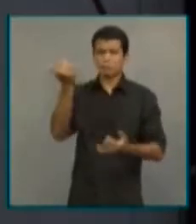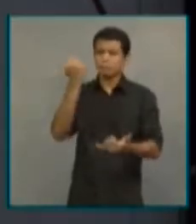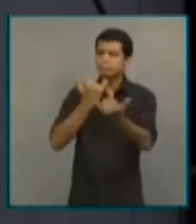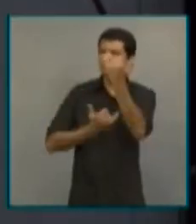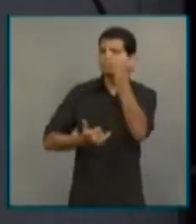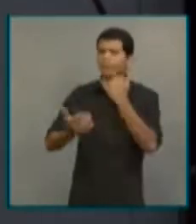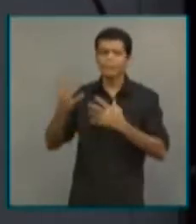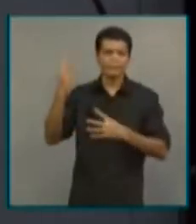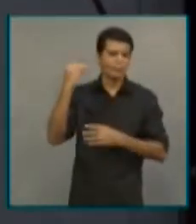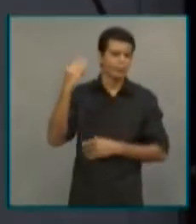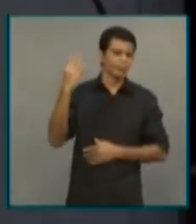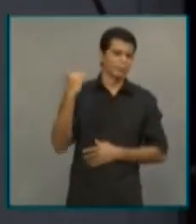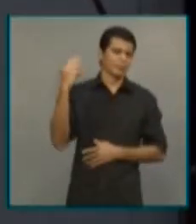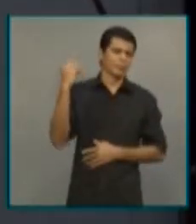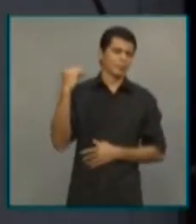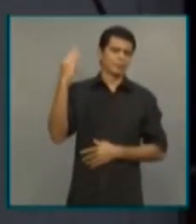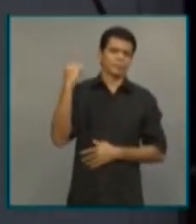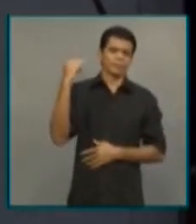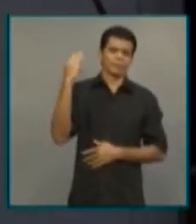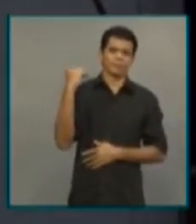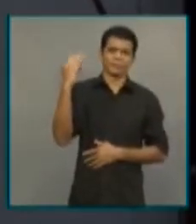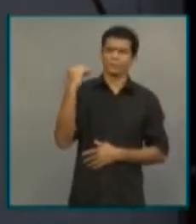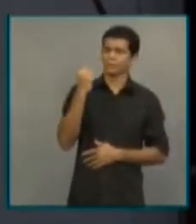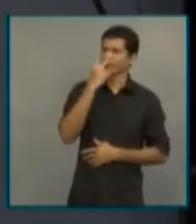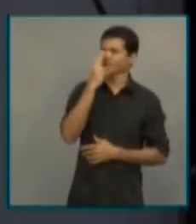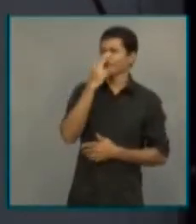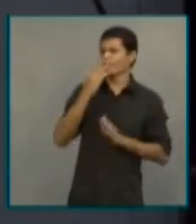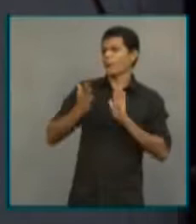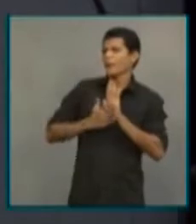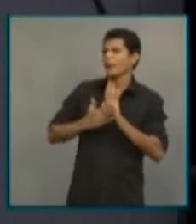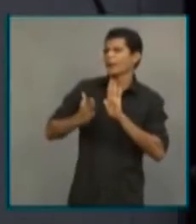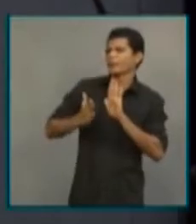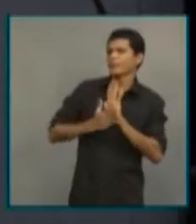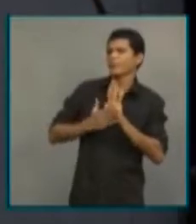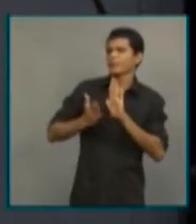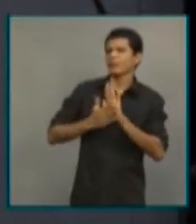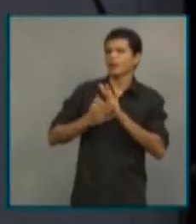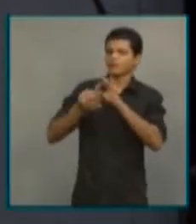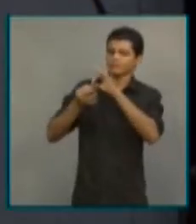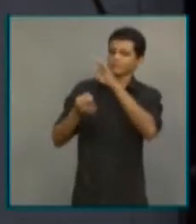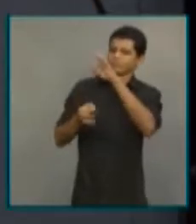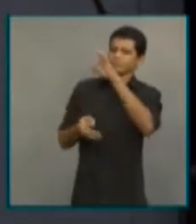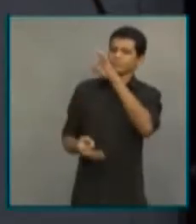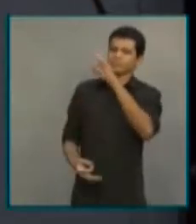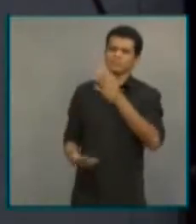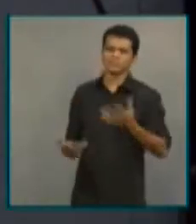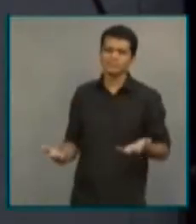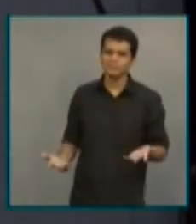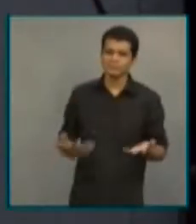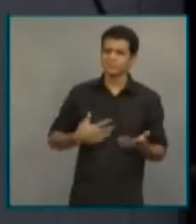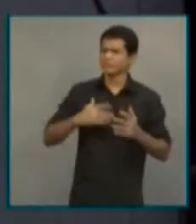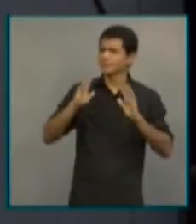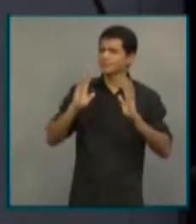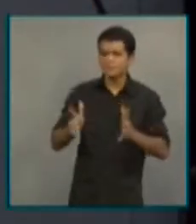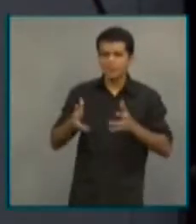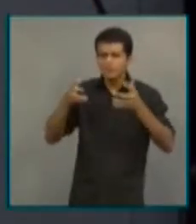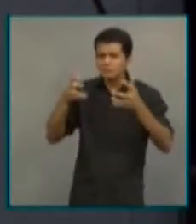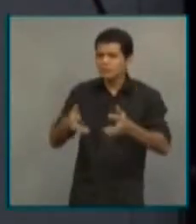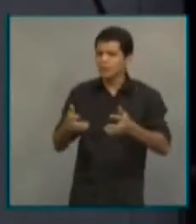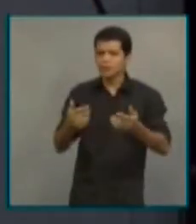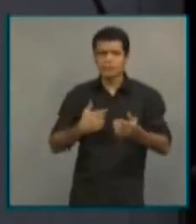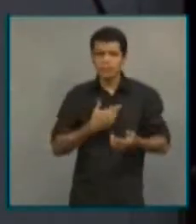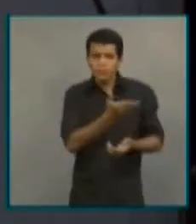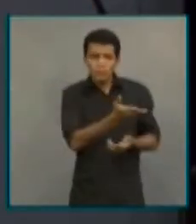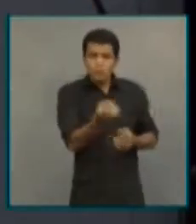de promessa a advocacia vive cheia, porque a nossa realidade, doutor, é muito dura. O jovem advogado está aí iludido